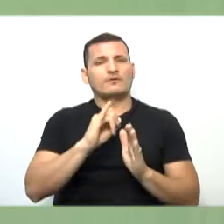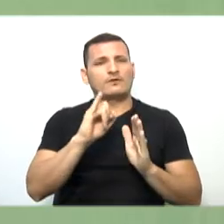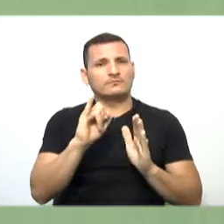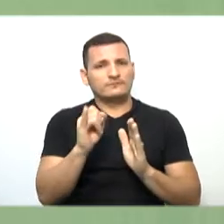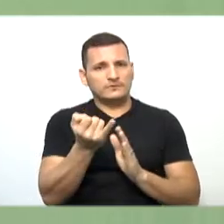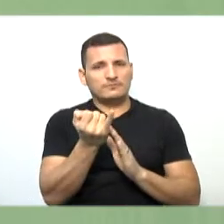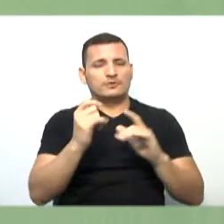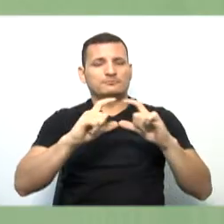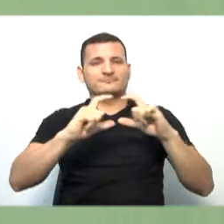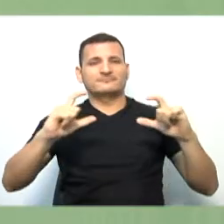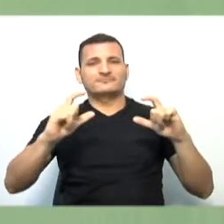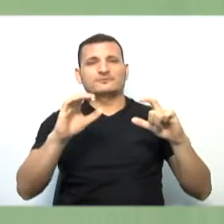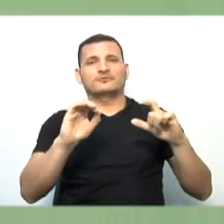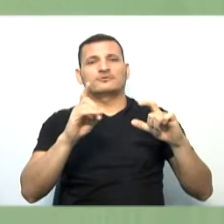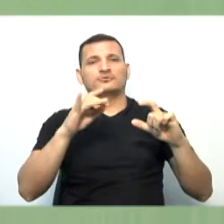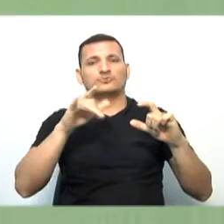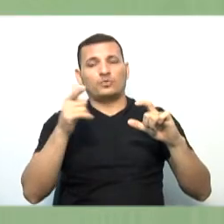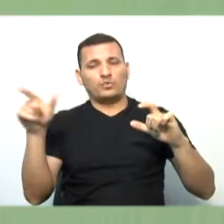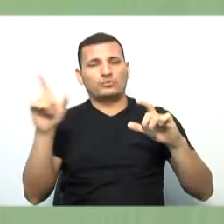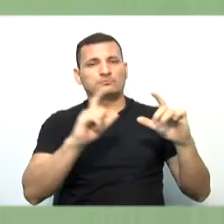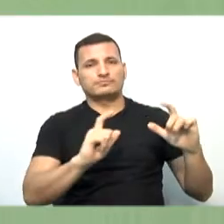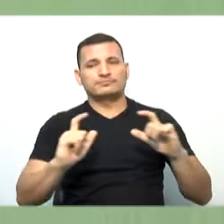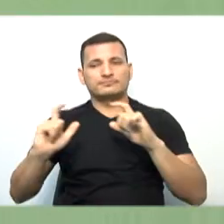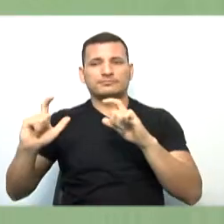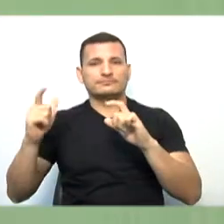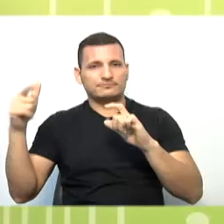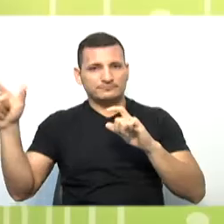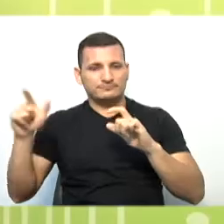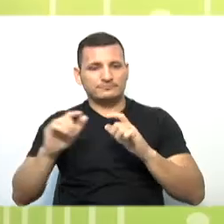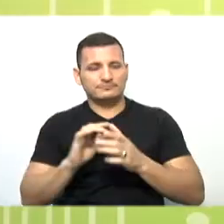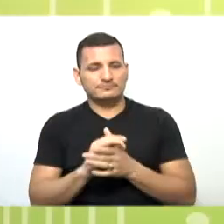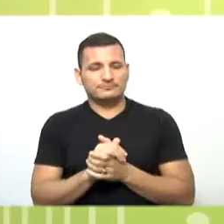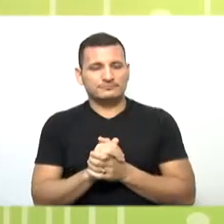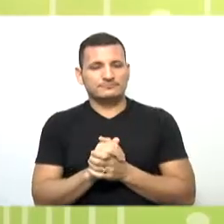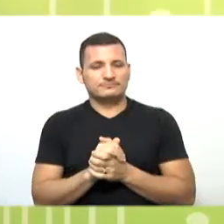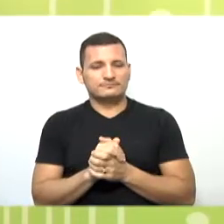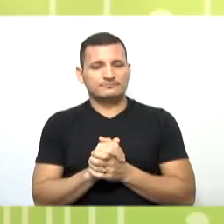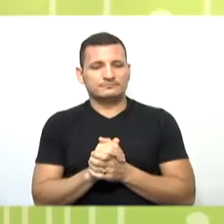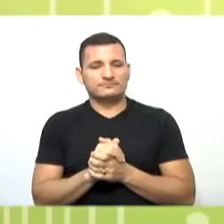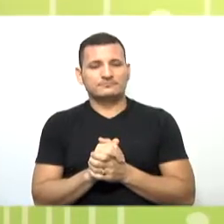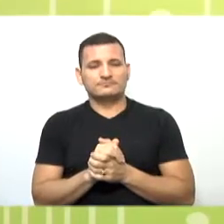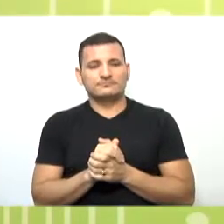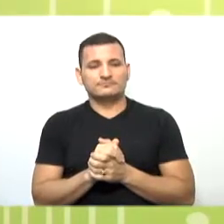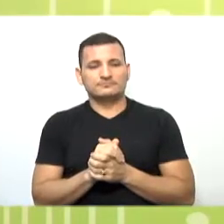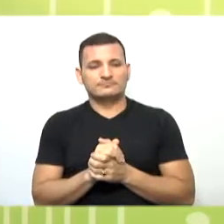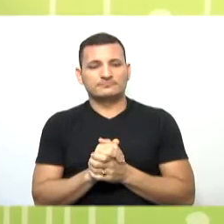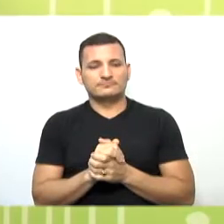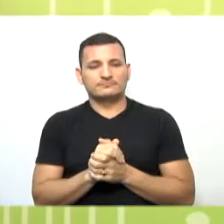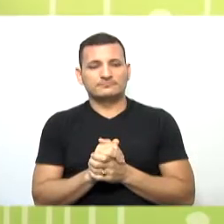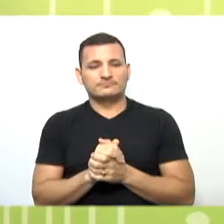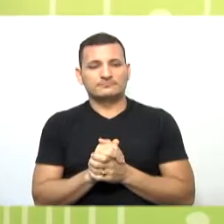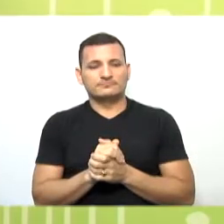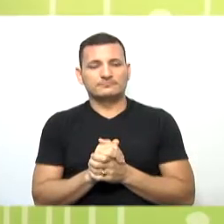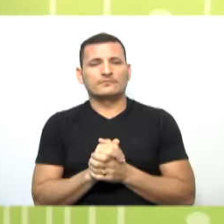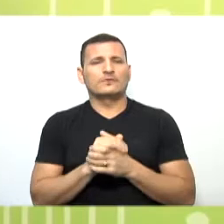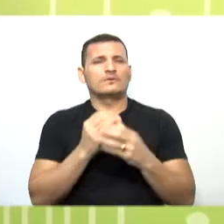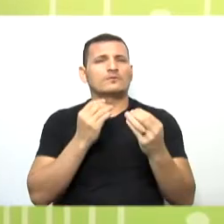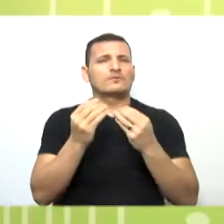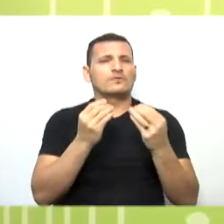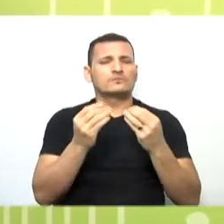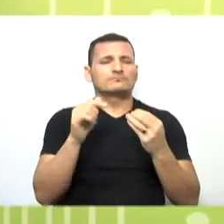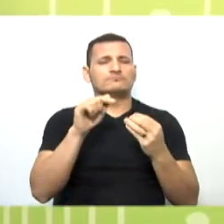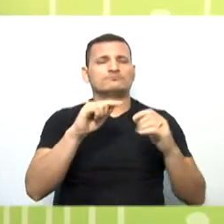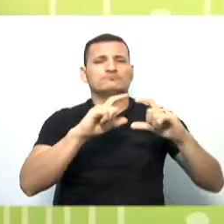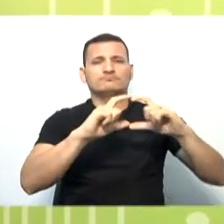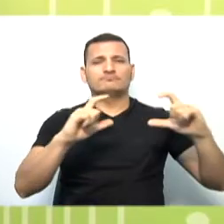Reaproveitamento de trecho de códigos em outros projetos. Olha para mim, gente. Isso. Como é que eu vou